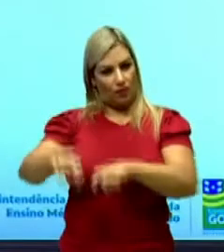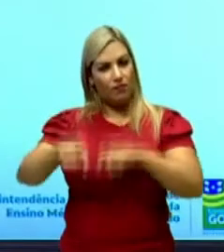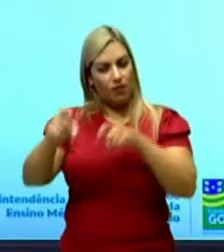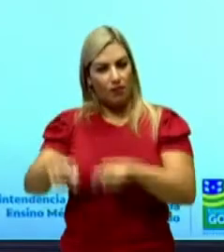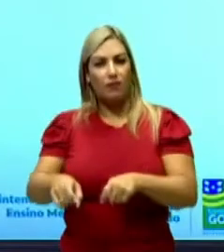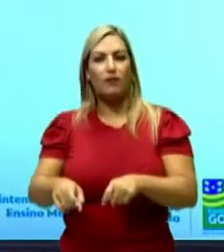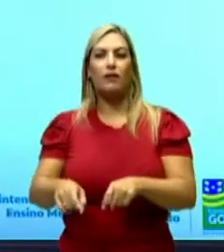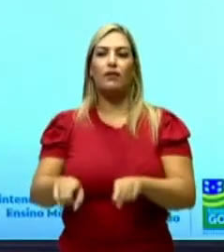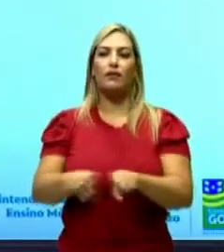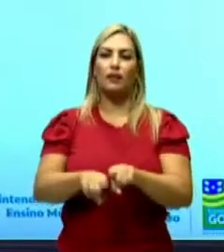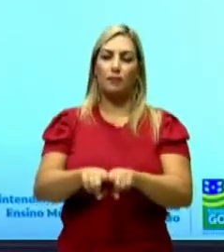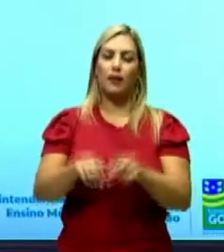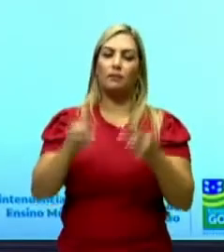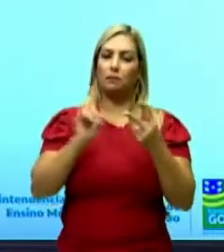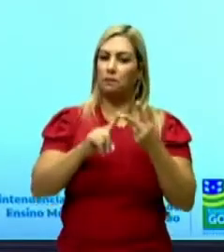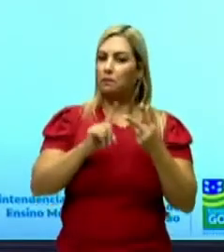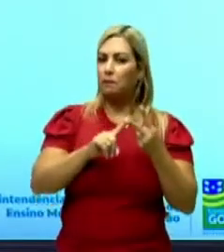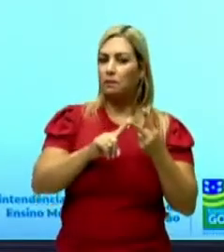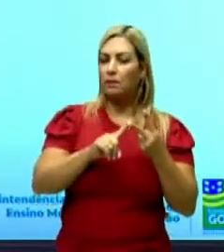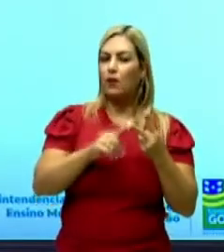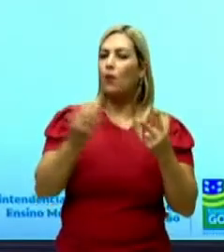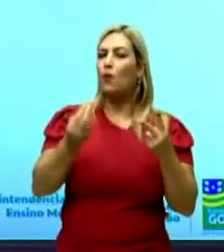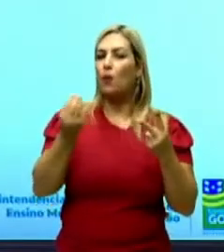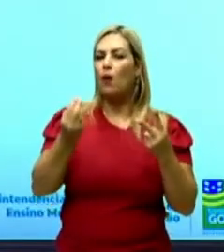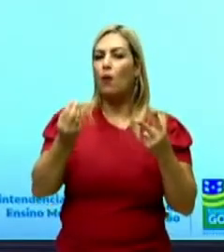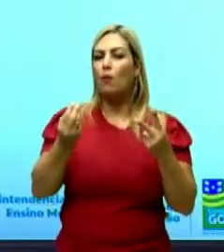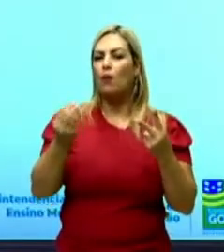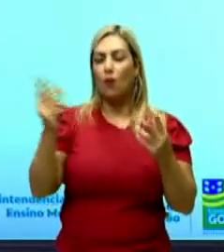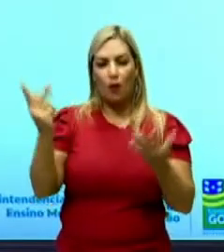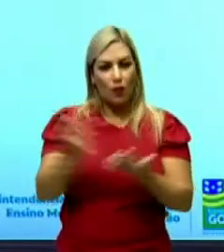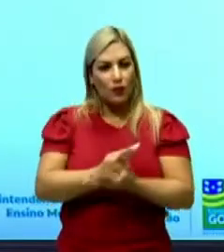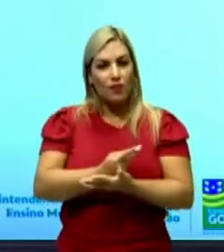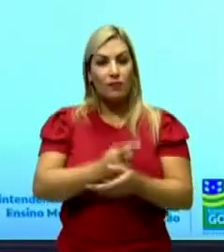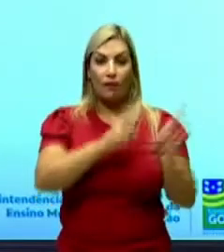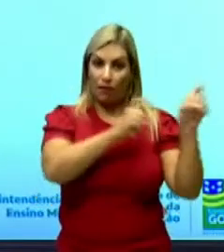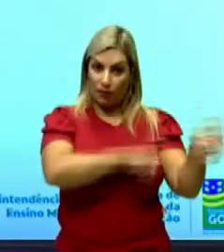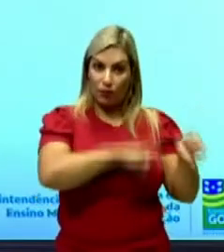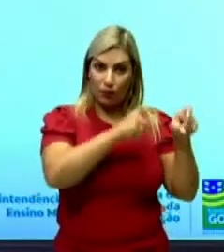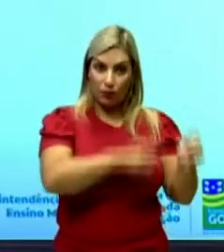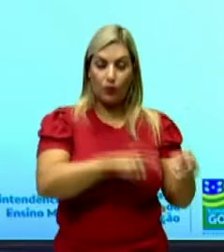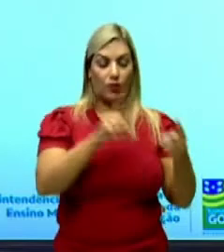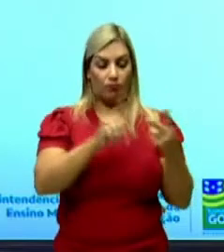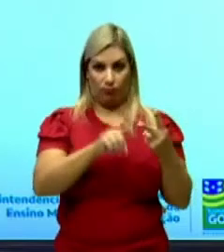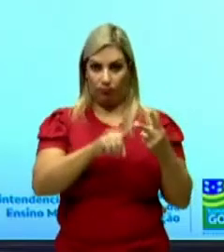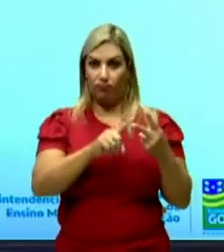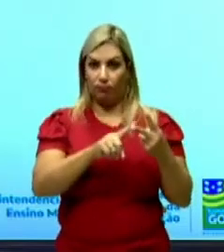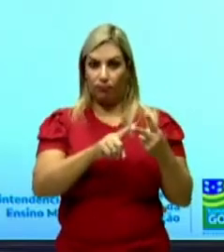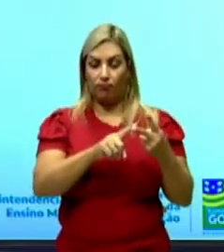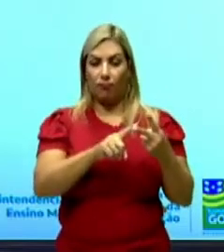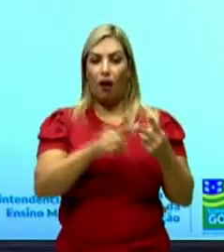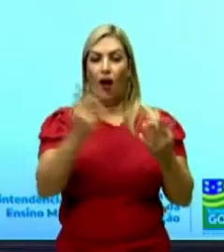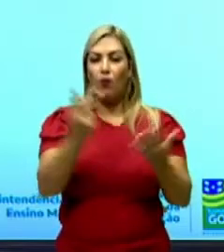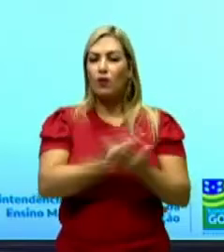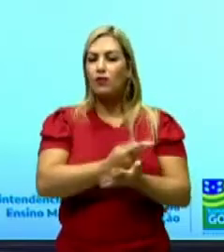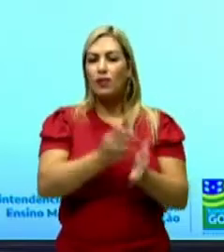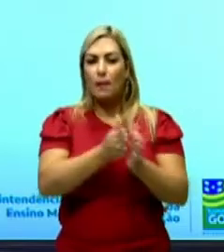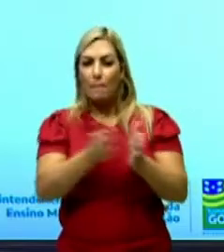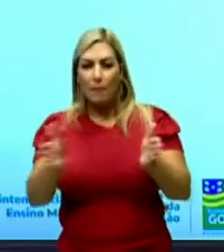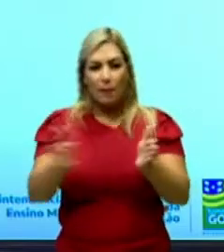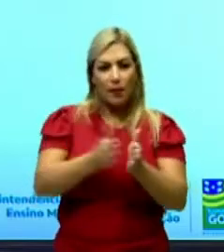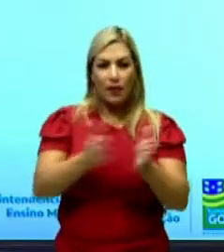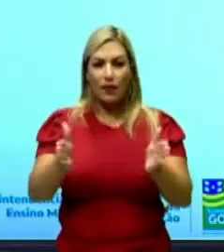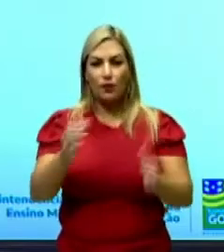como que eles é como funcionava agricultura né no egito antigo ela funcionava em